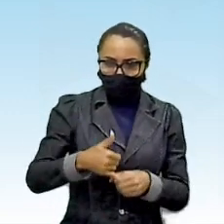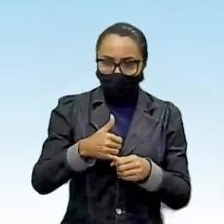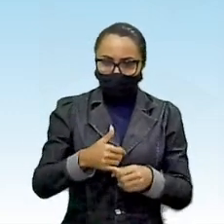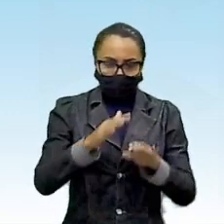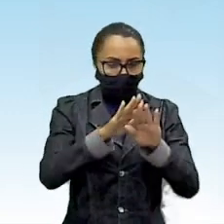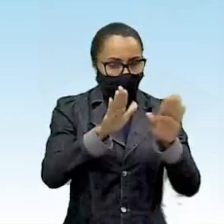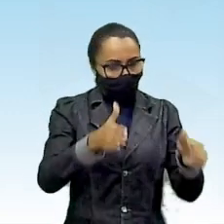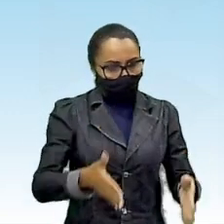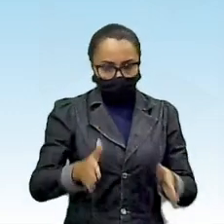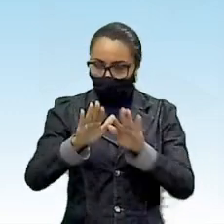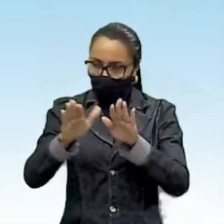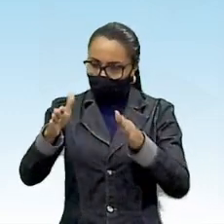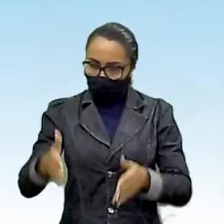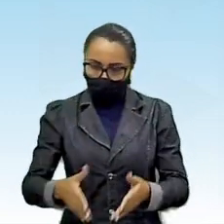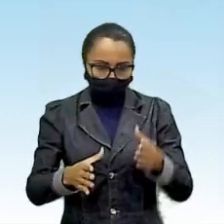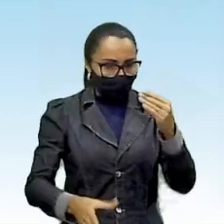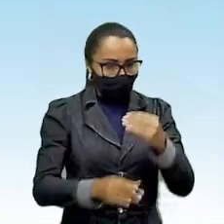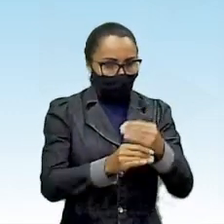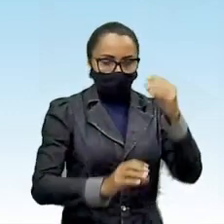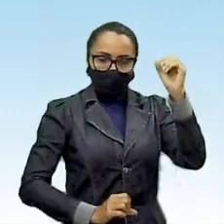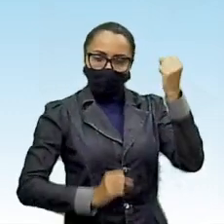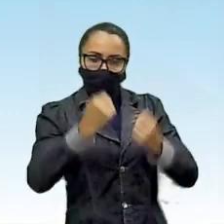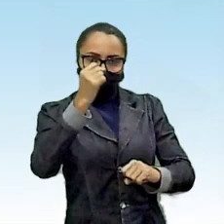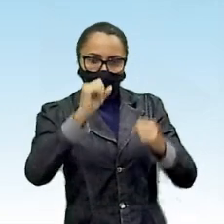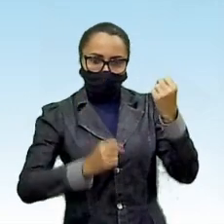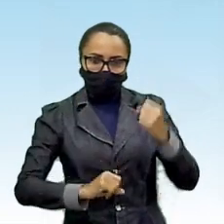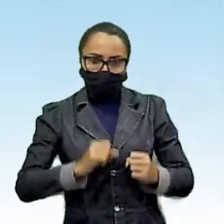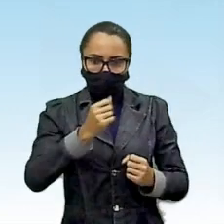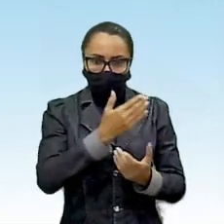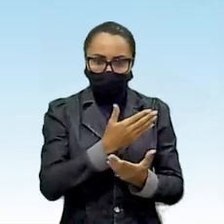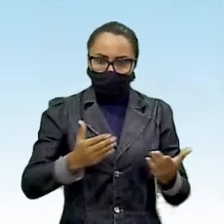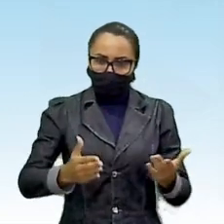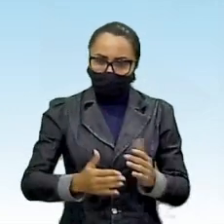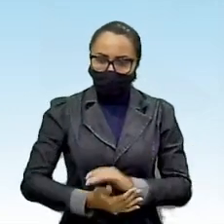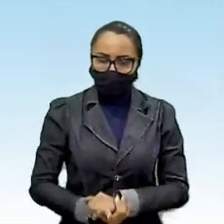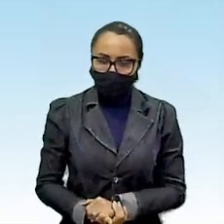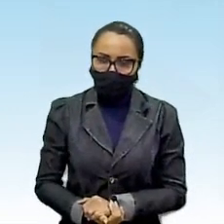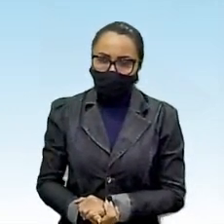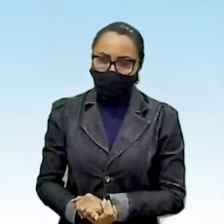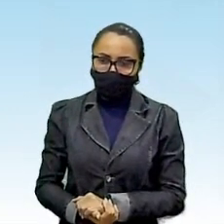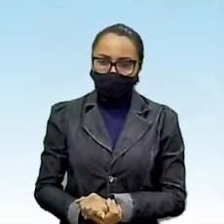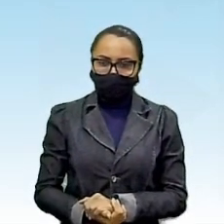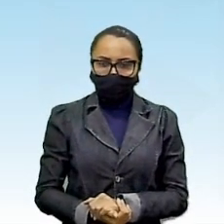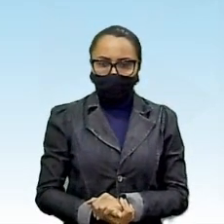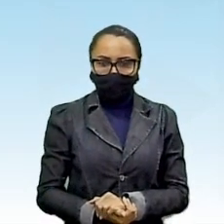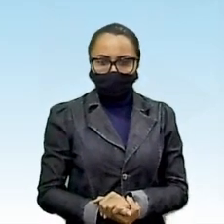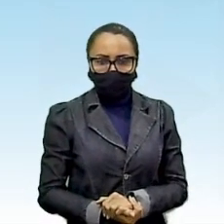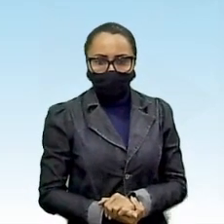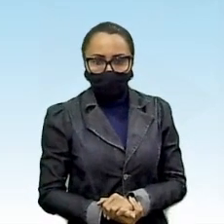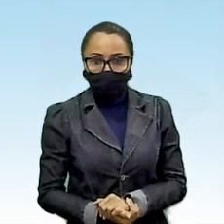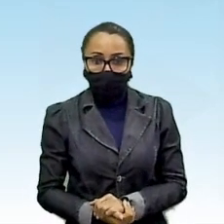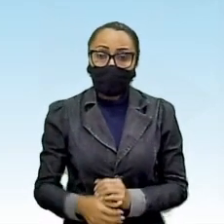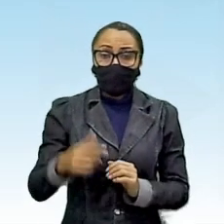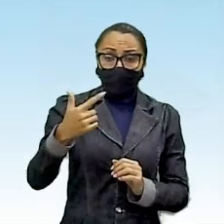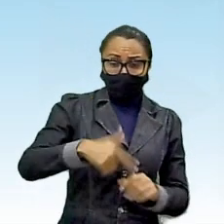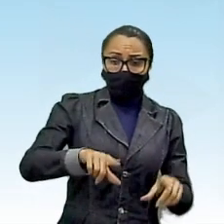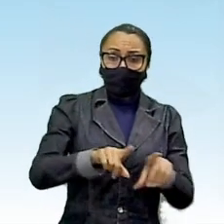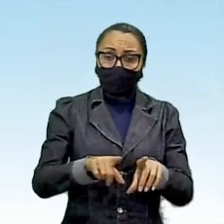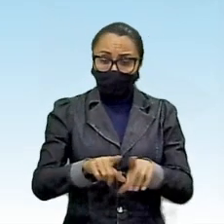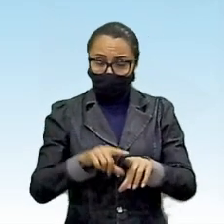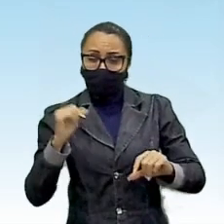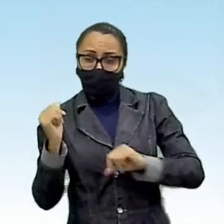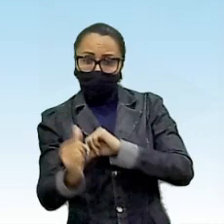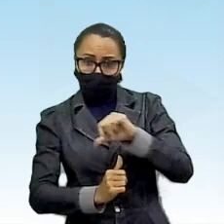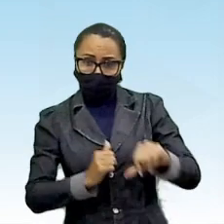fábrica e suplementares certificados por órgão competente. Outra NR também que